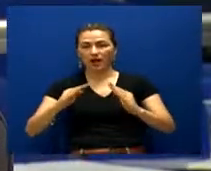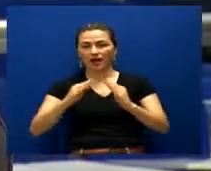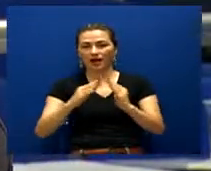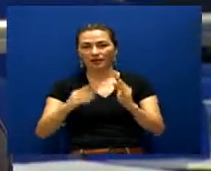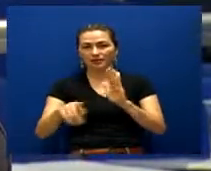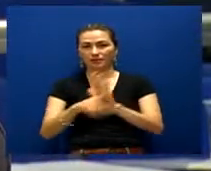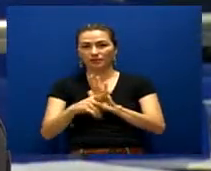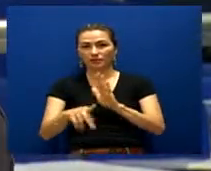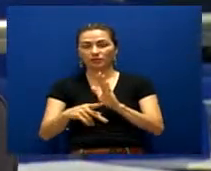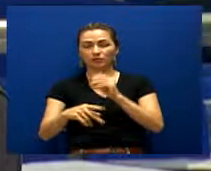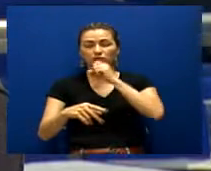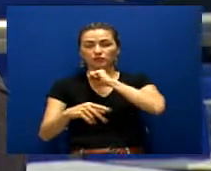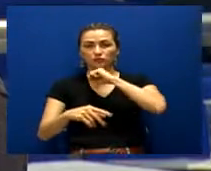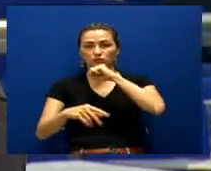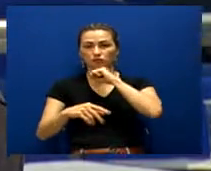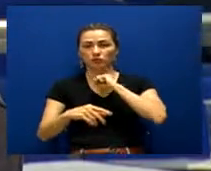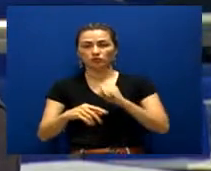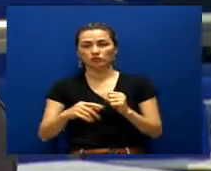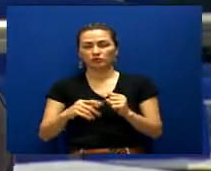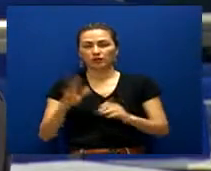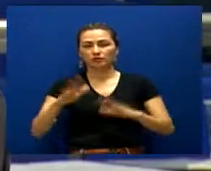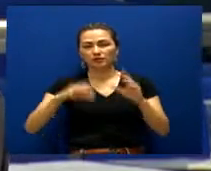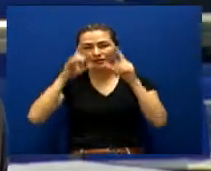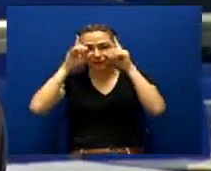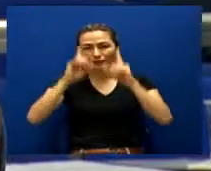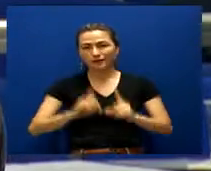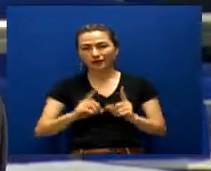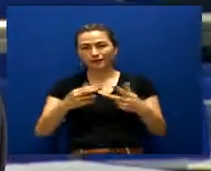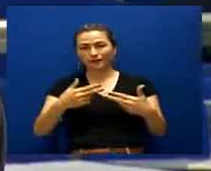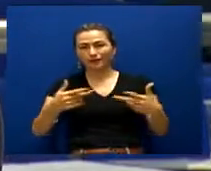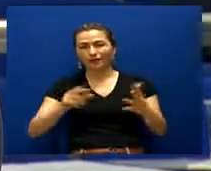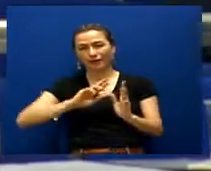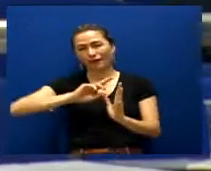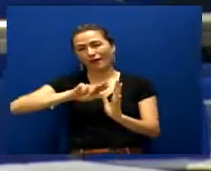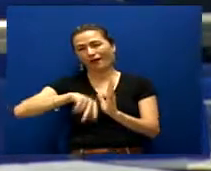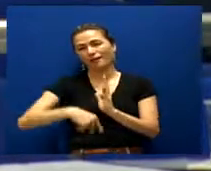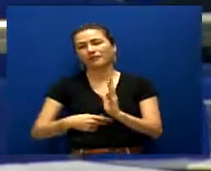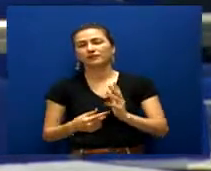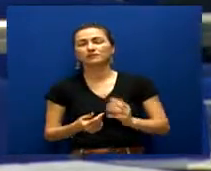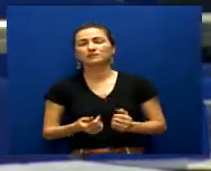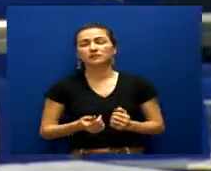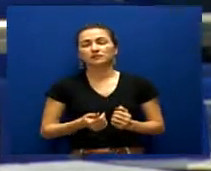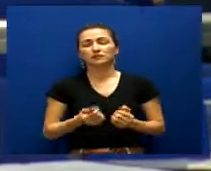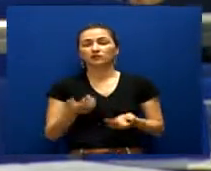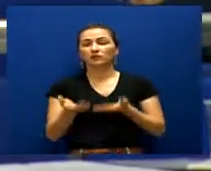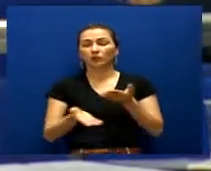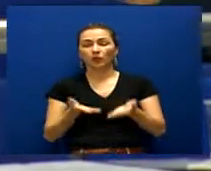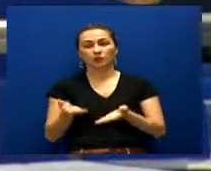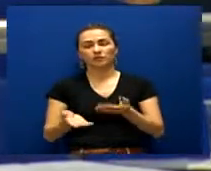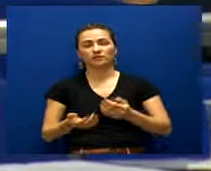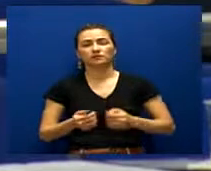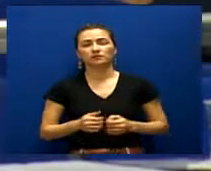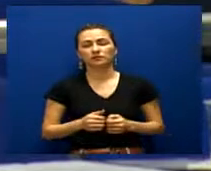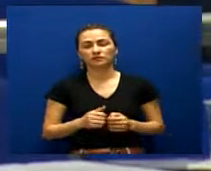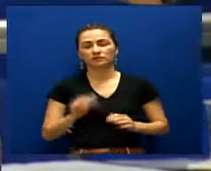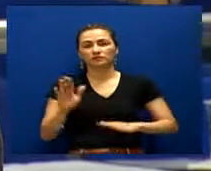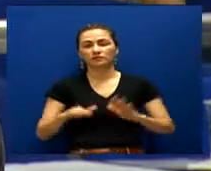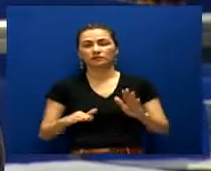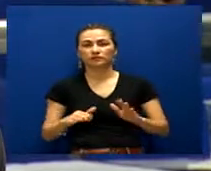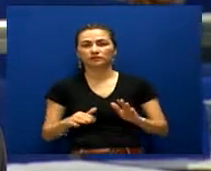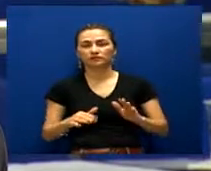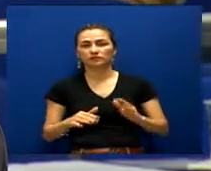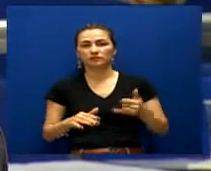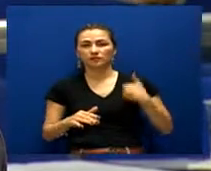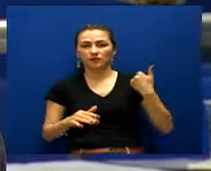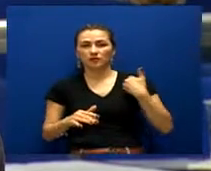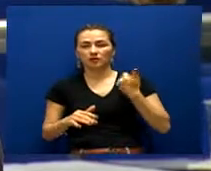deficiências múltiplas, que nós não temos, que ao completar 18 anos, elas perdem a